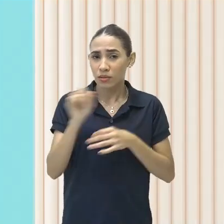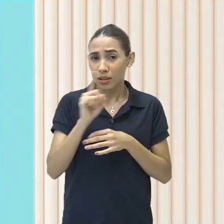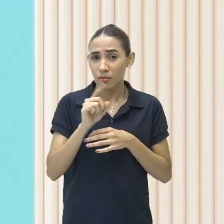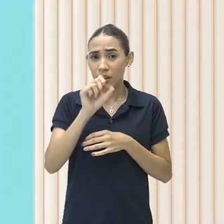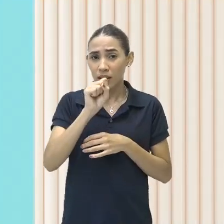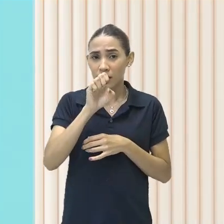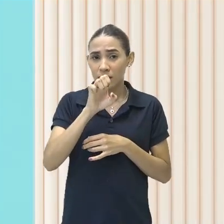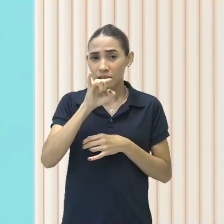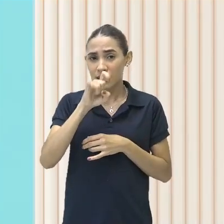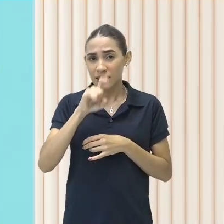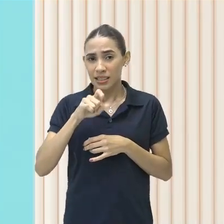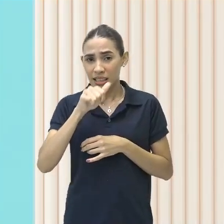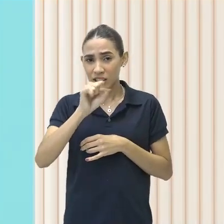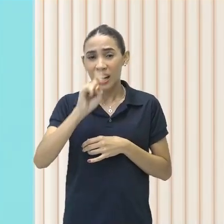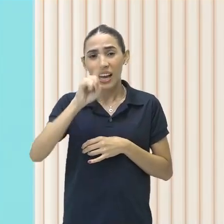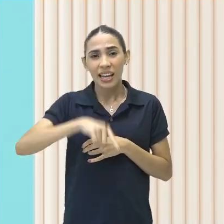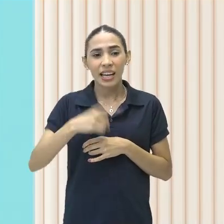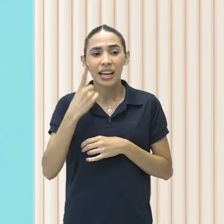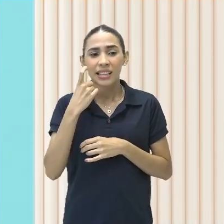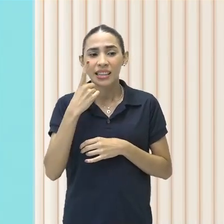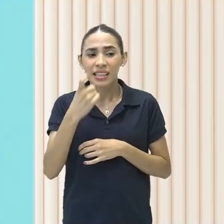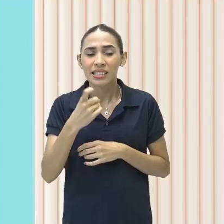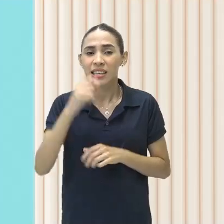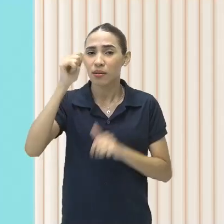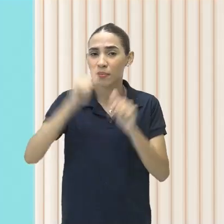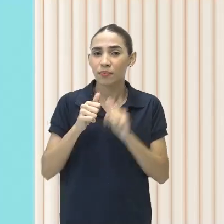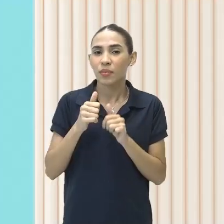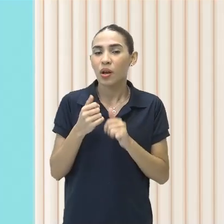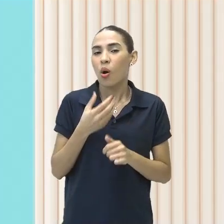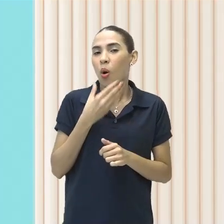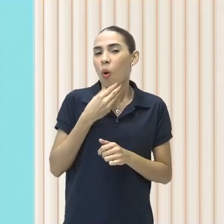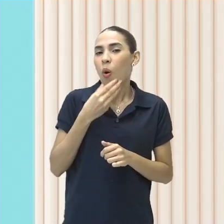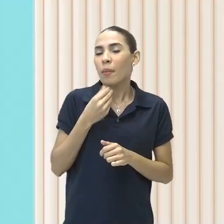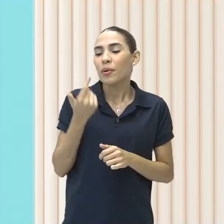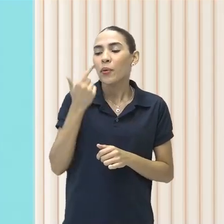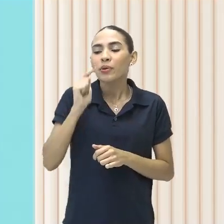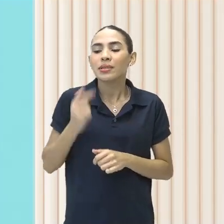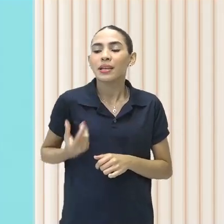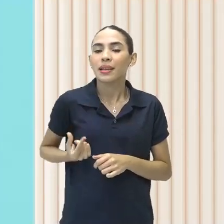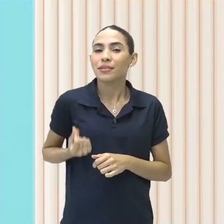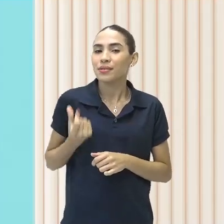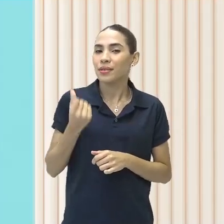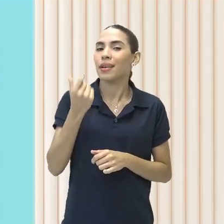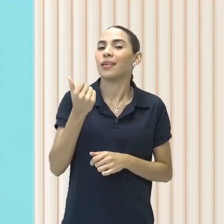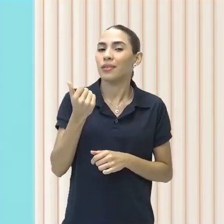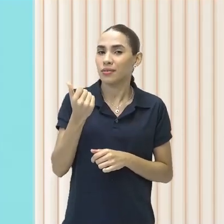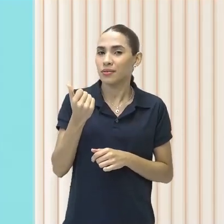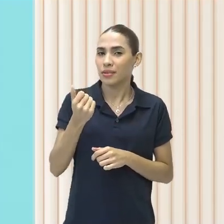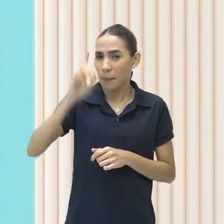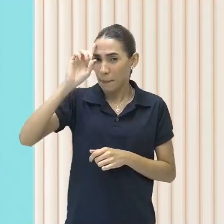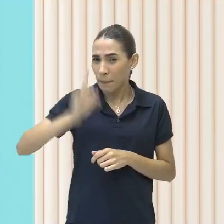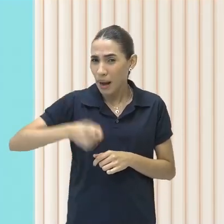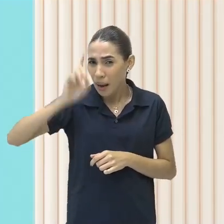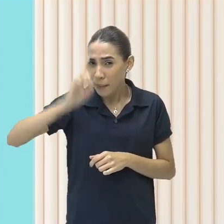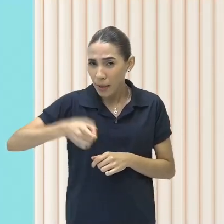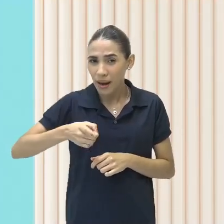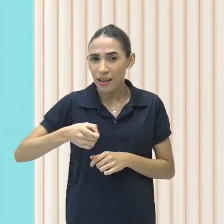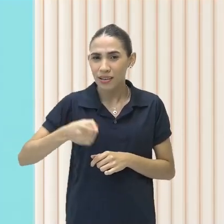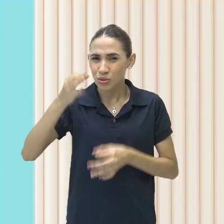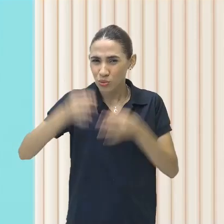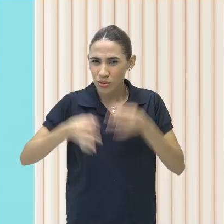interesseiro, era que se fazia de um sedutor para conseguir uma mulher com dinheiro. Ele foi julgado, tinha